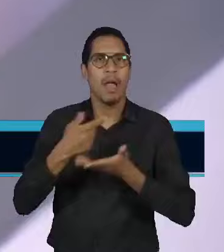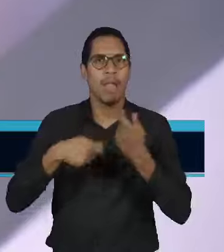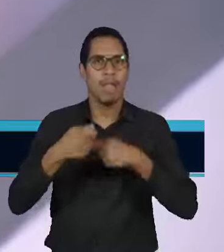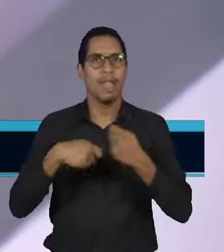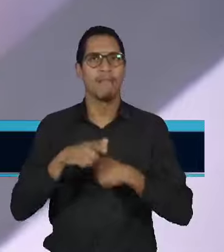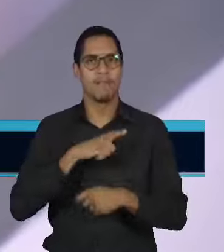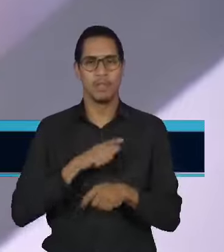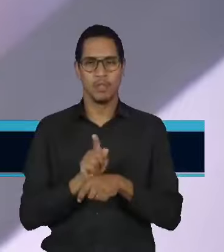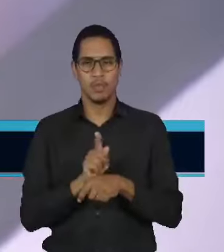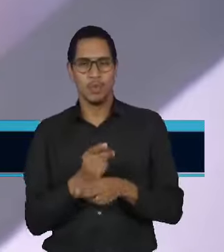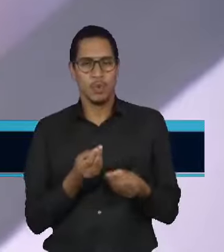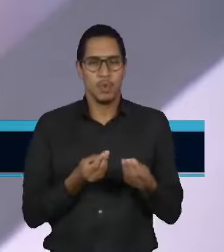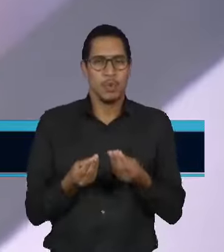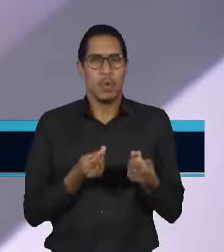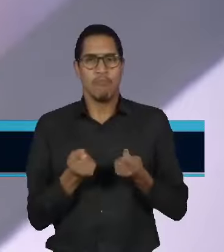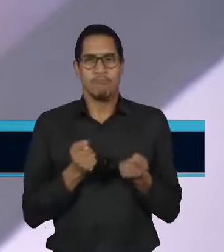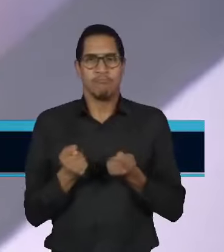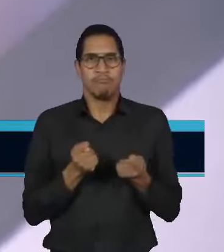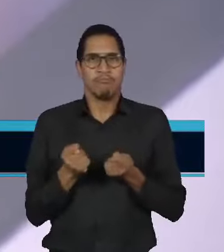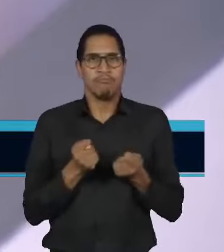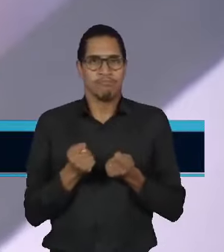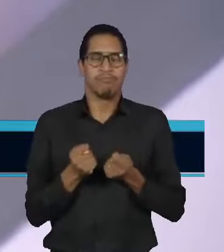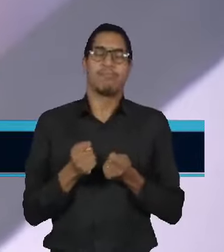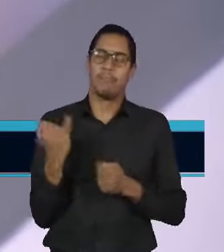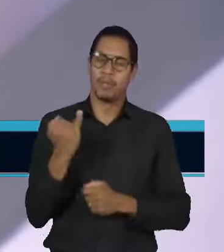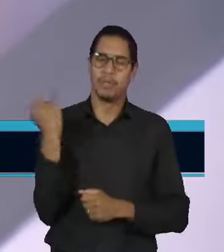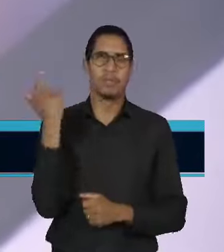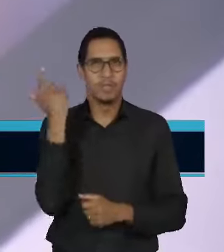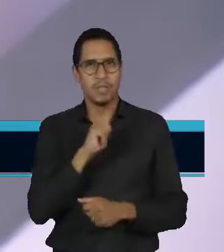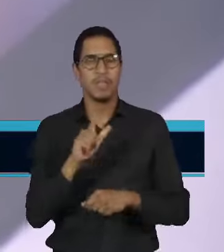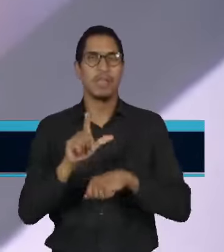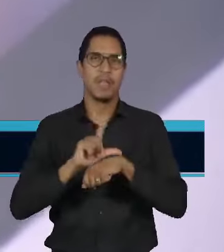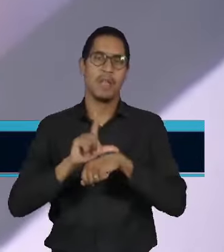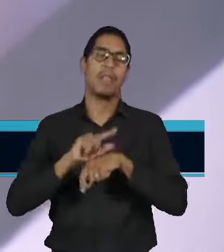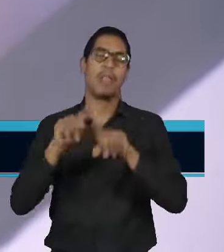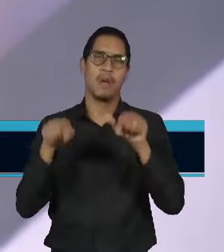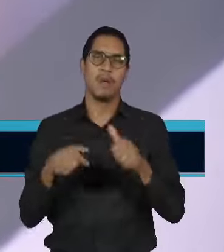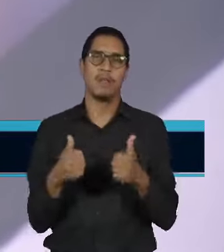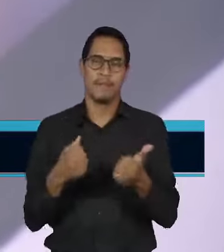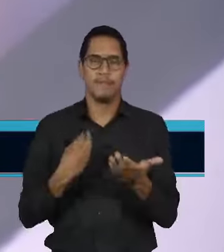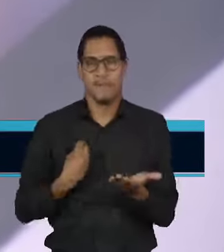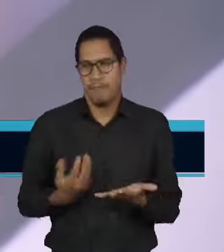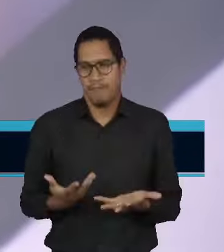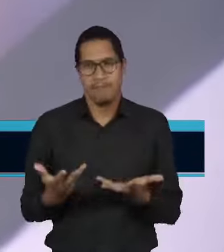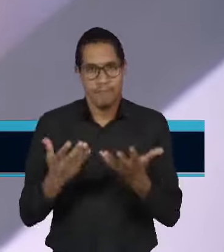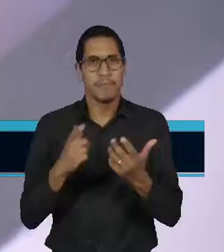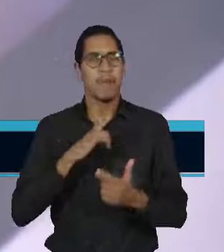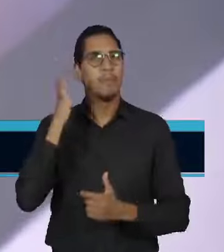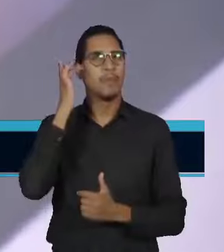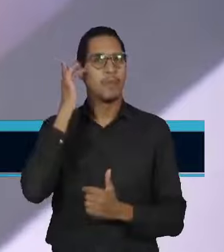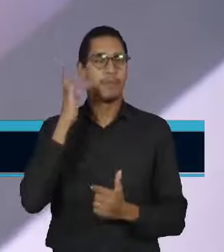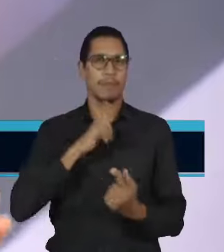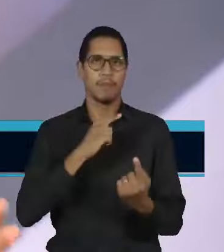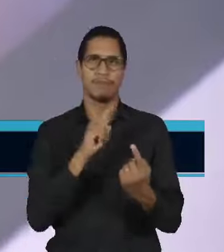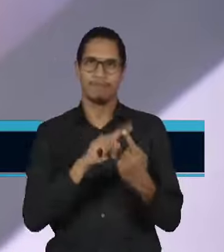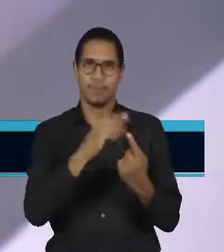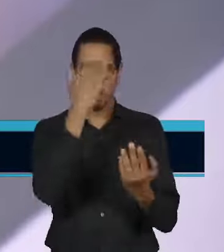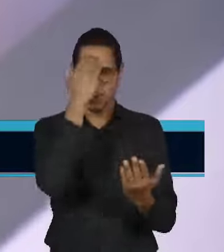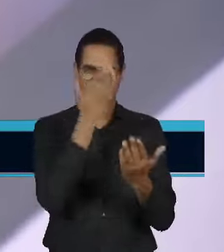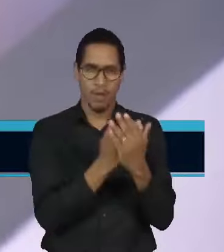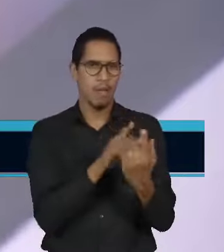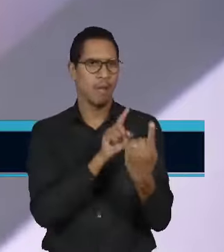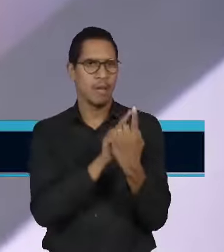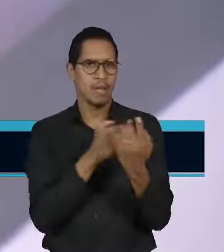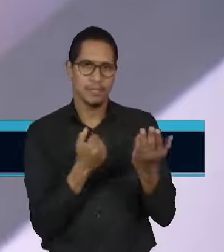ter uma gestão ali financeira importante para sustentar esse negócio. Então, isso mostra também maturidade, além da confiança em relação cliente